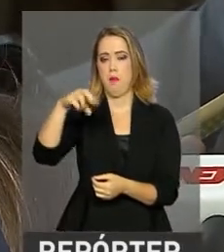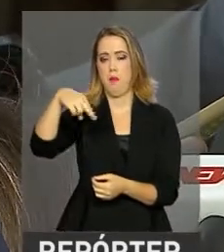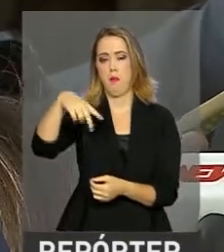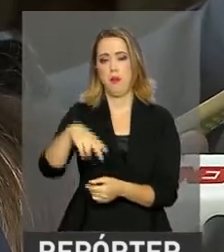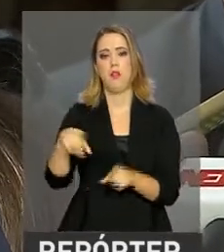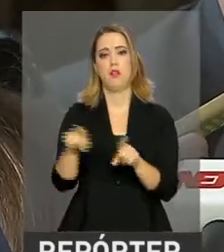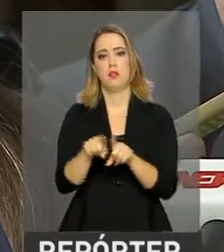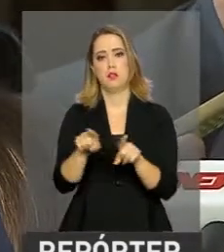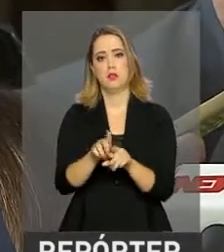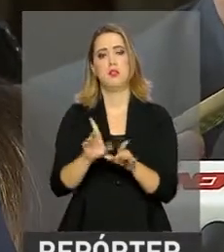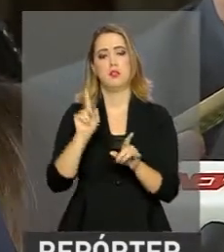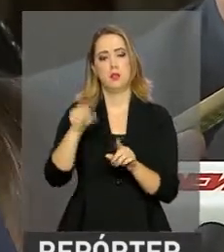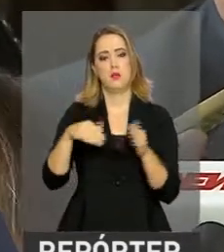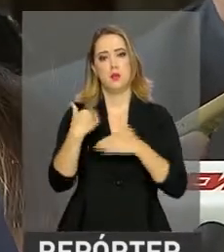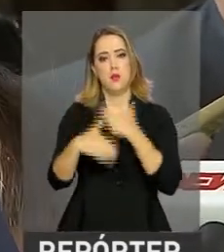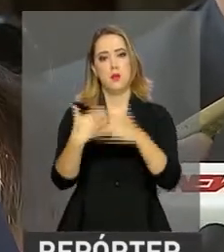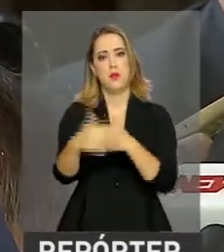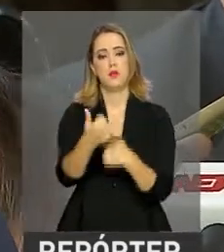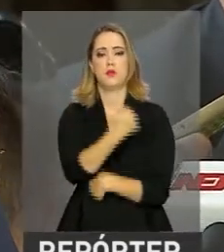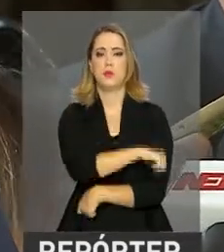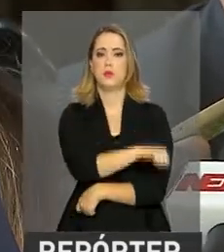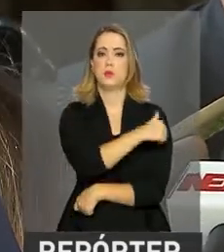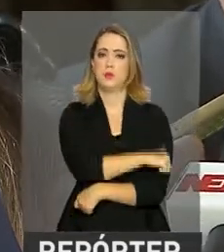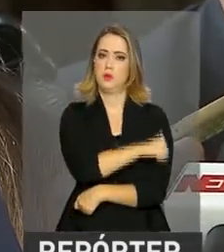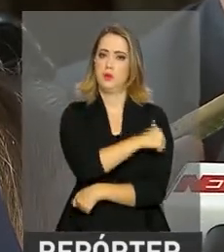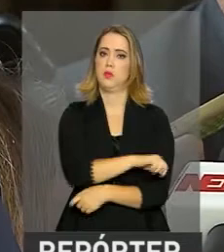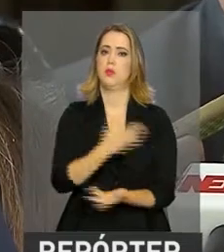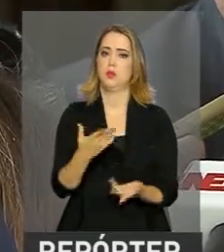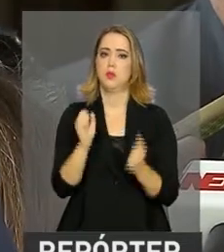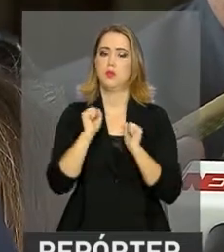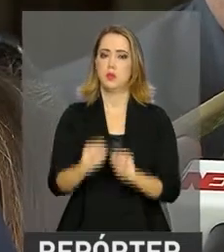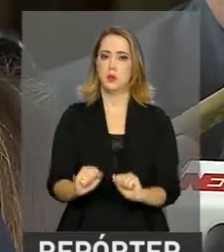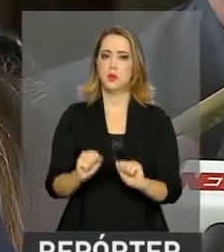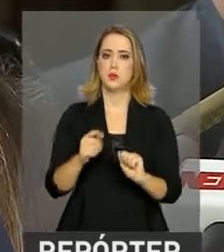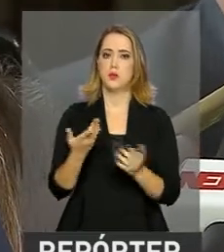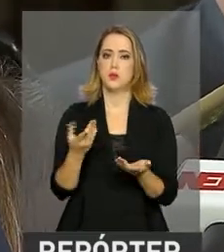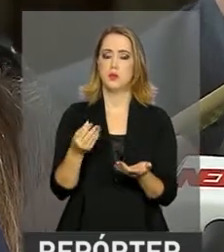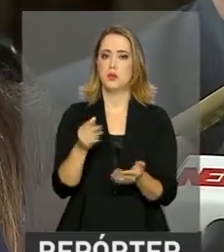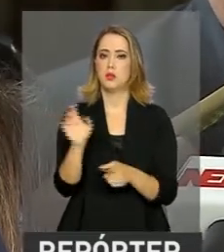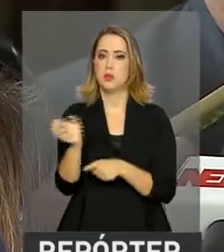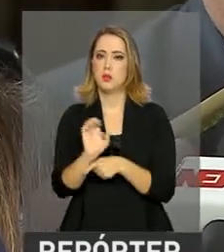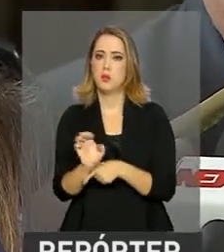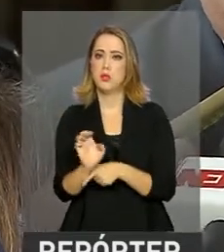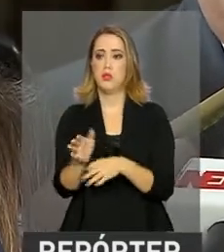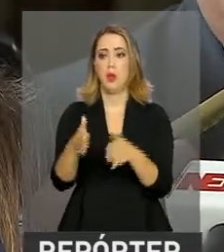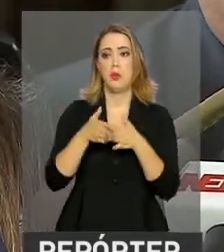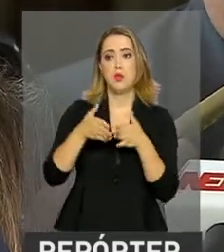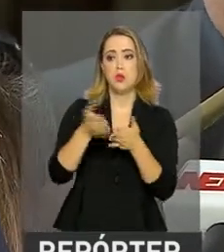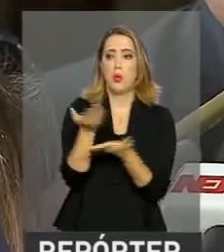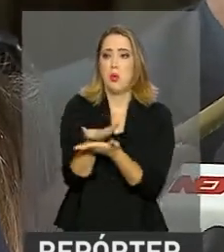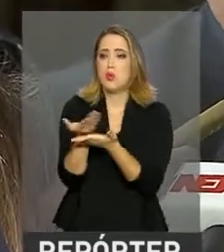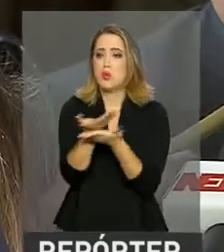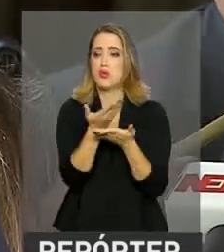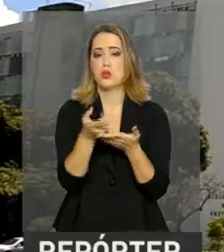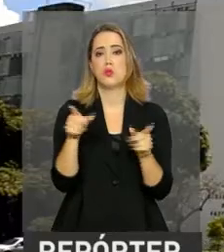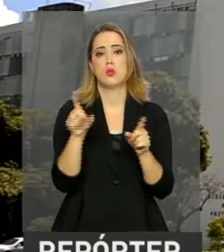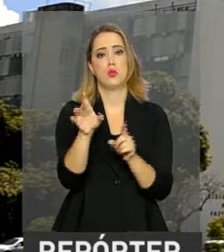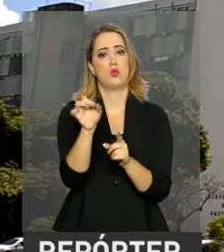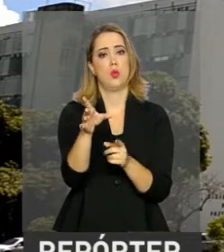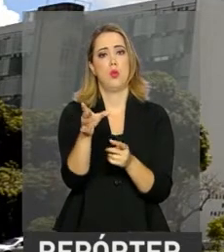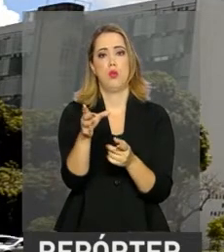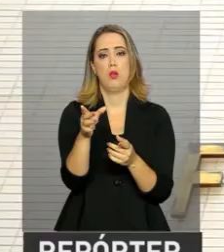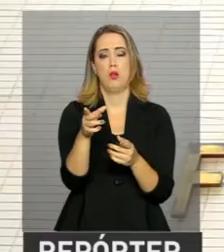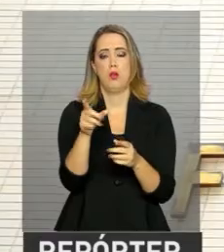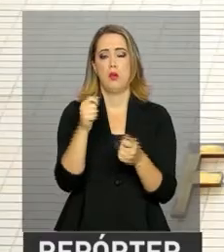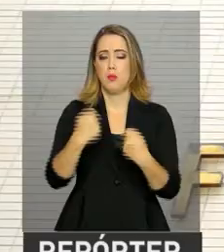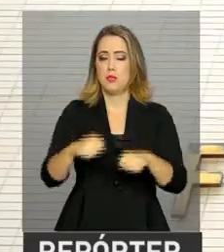de Janeiro volta a ficar um estado viável e um estado que não vai ficar só na dependência mais do petróleo. Após a